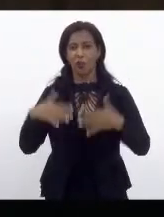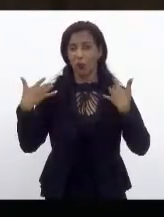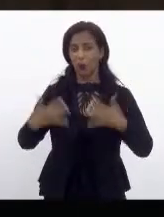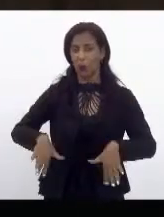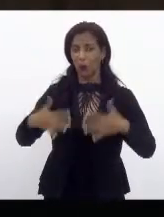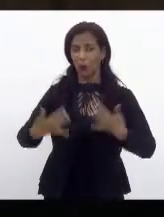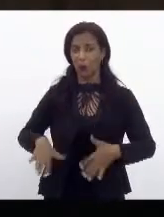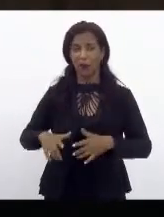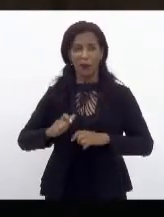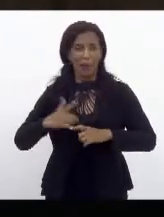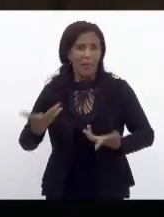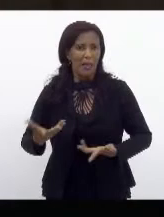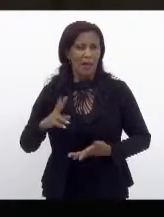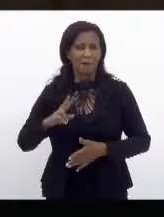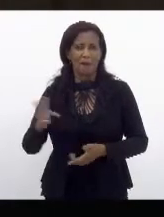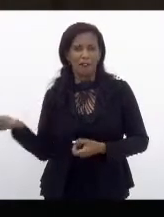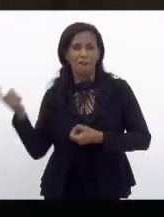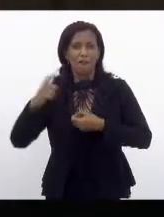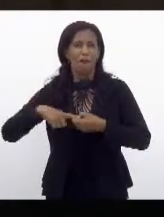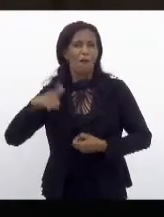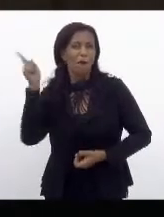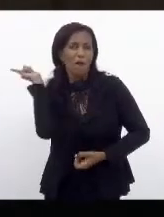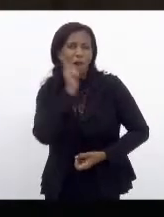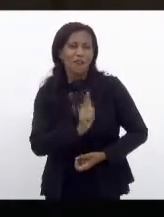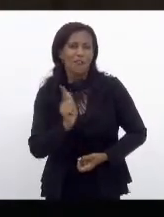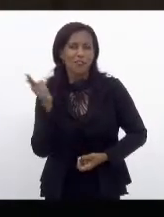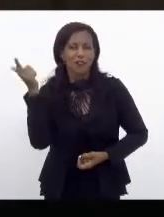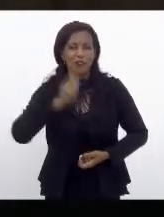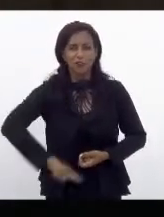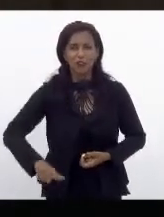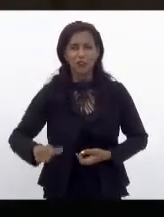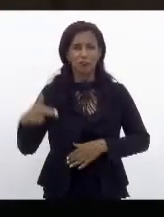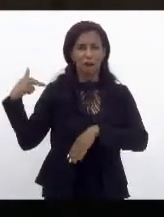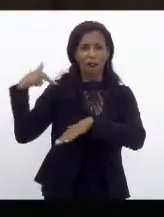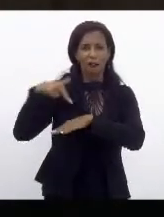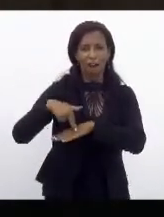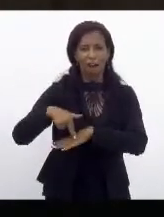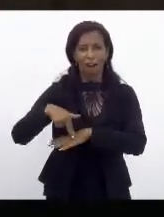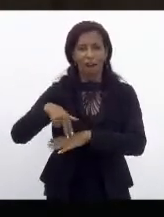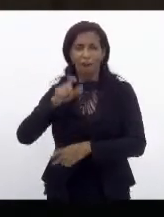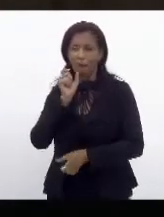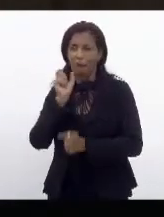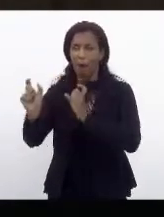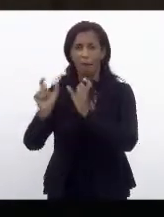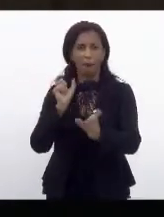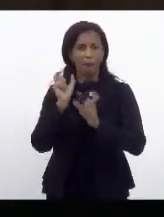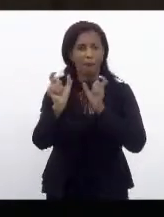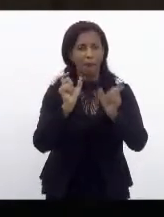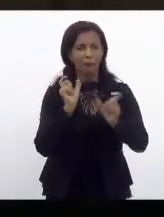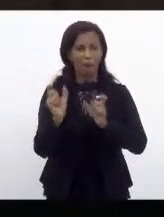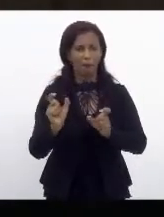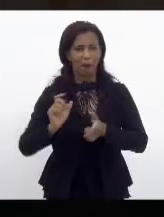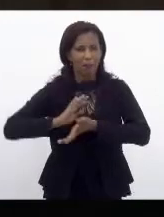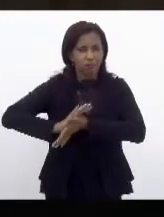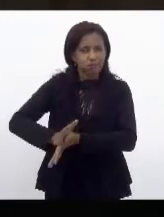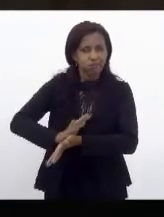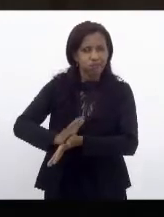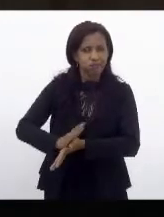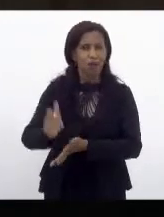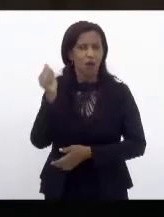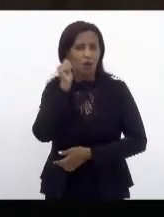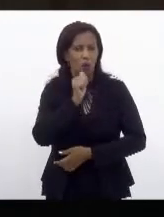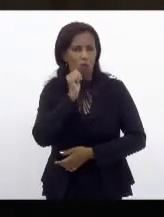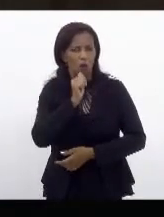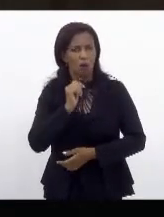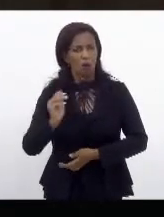O desespero é para se eleger de novo tripudiano em cima de uma mulher que foi